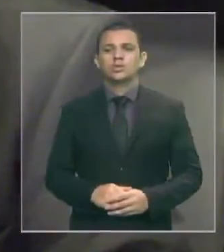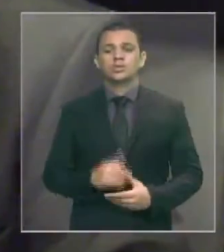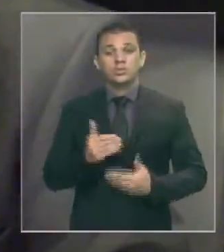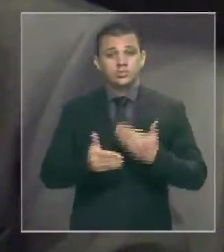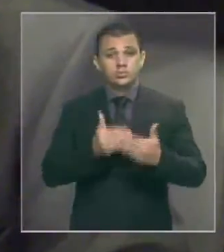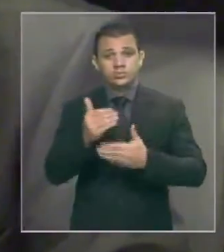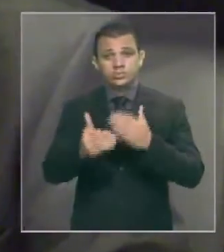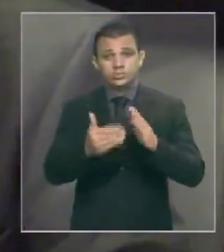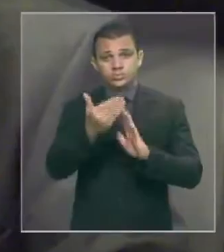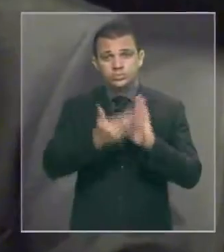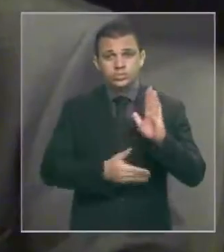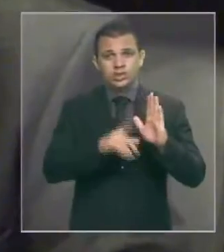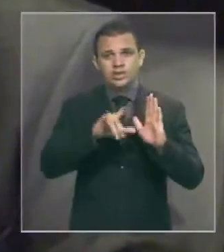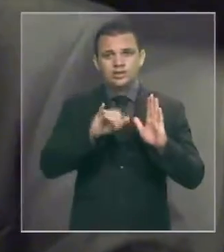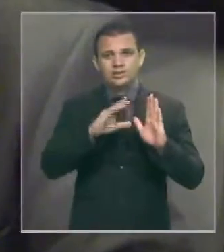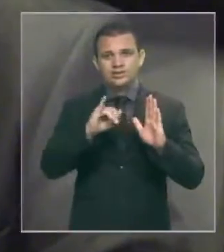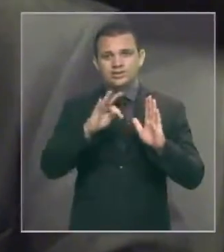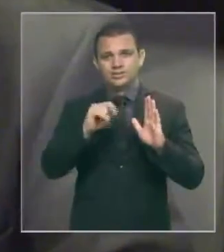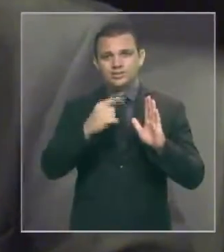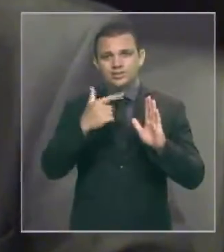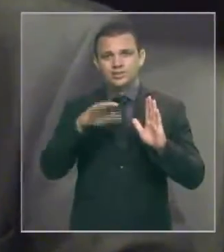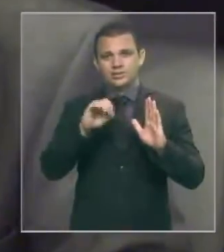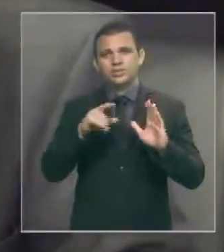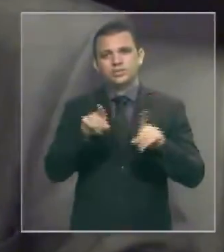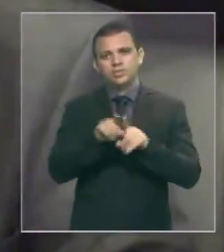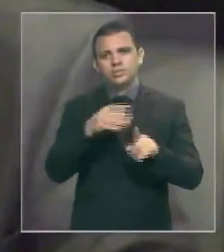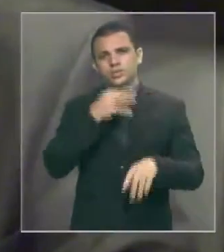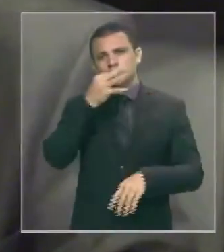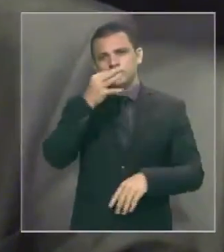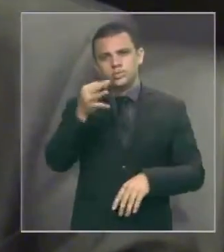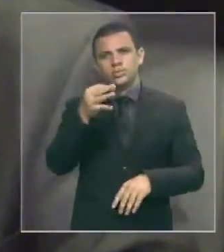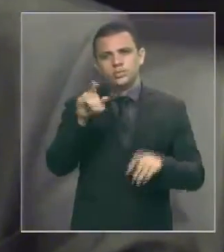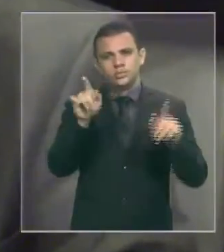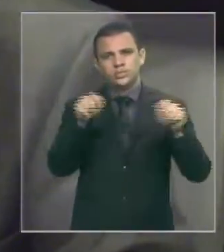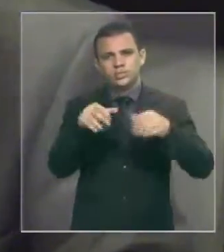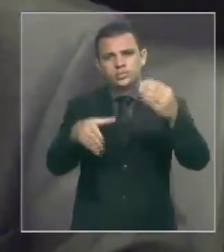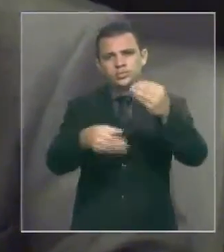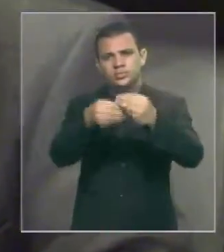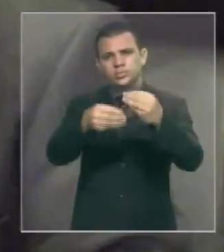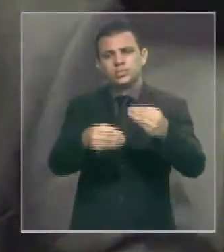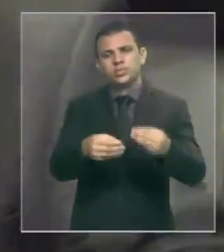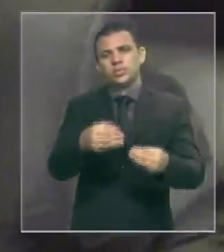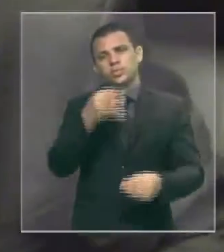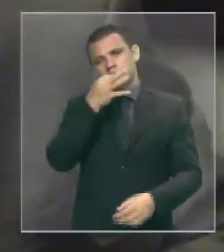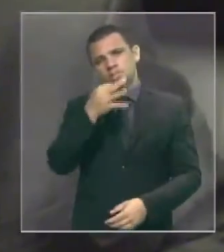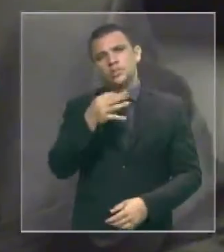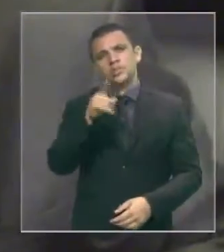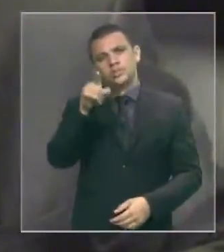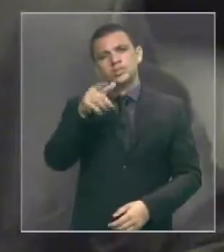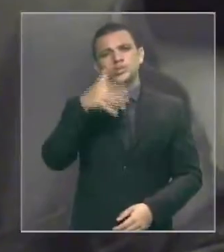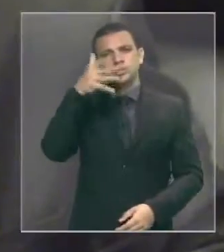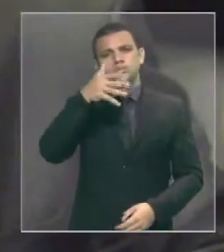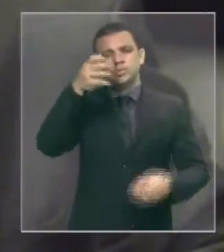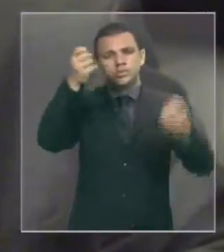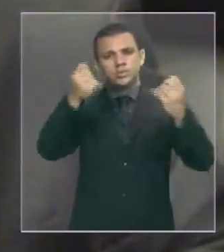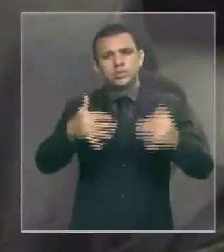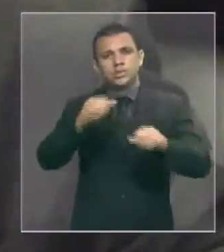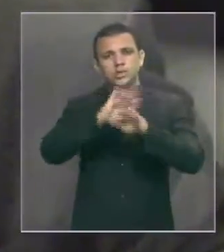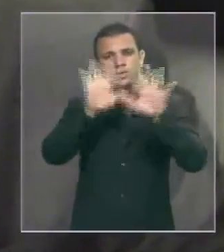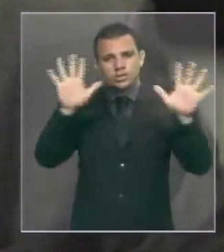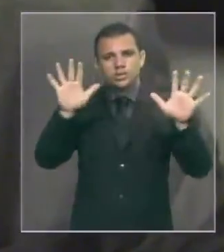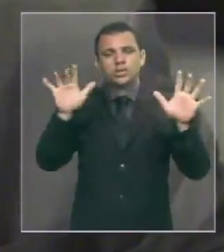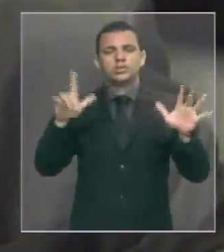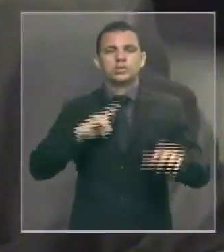também alguns comentários, só para colaborar com o seu pronunciamento, que digo de passagem está sendo muito explicativo e elucidativo,